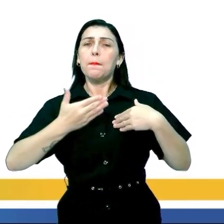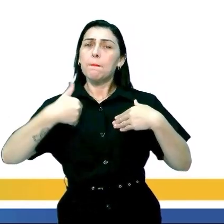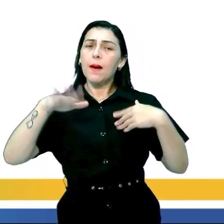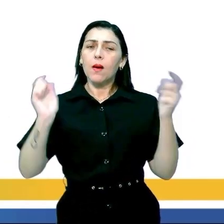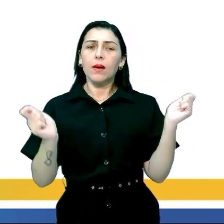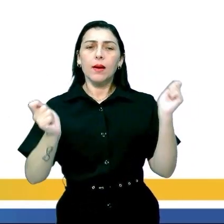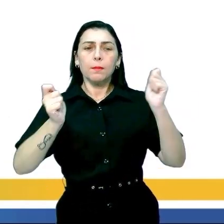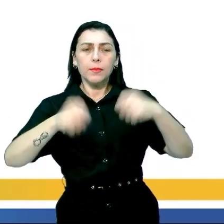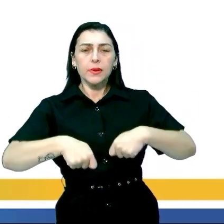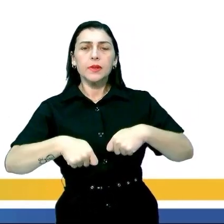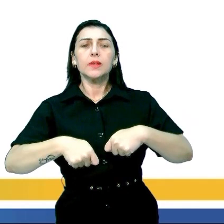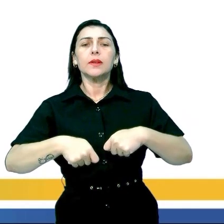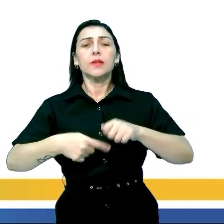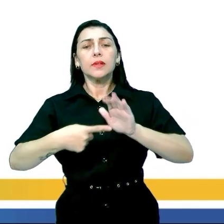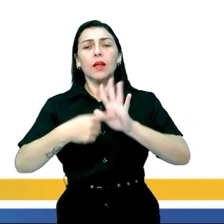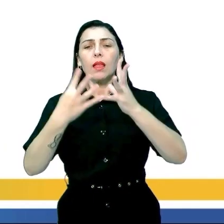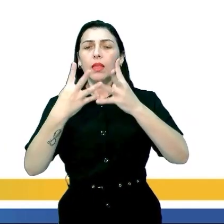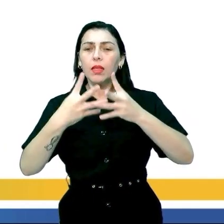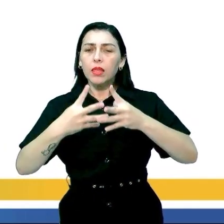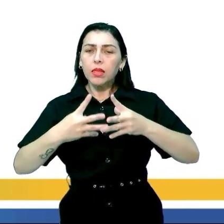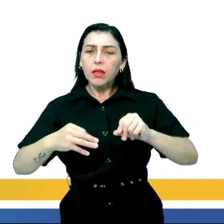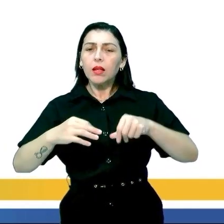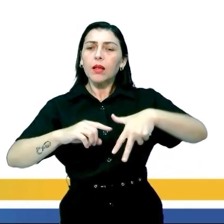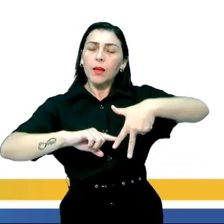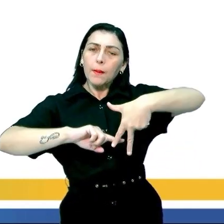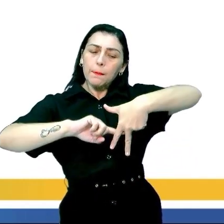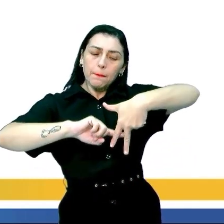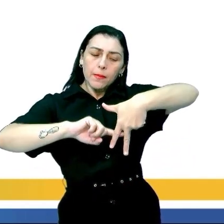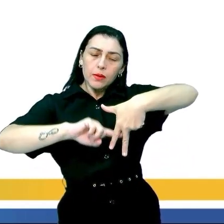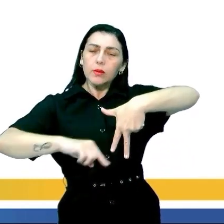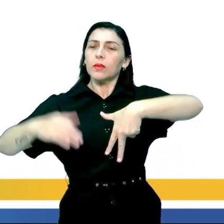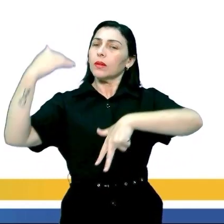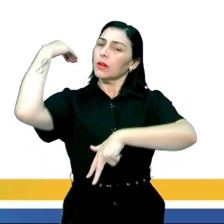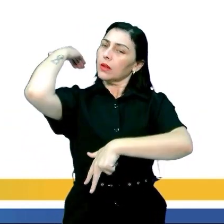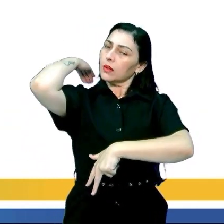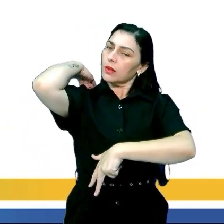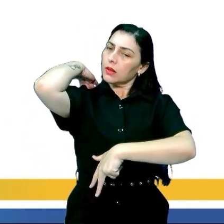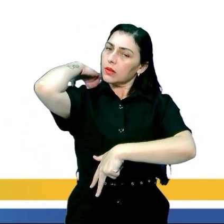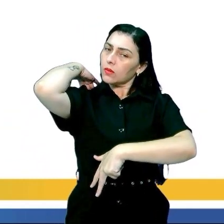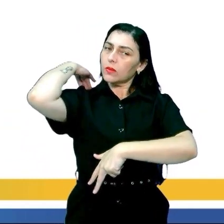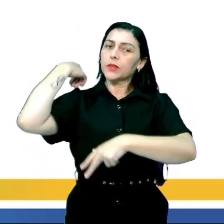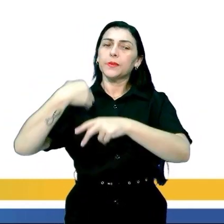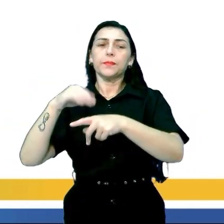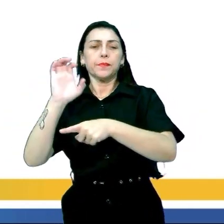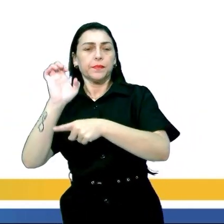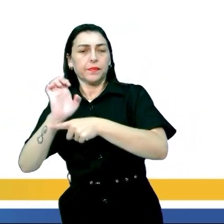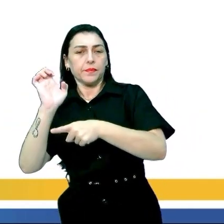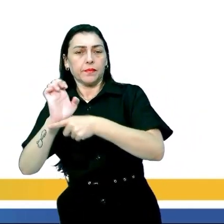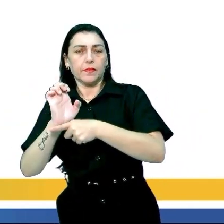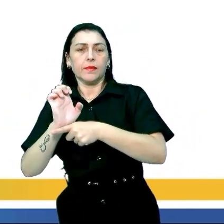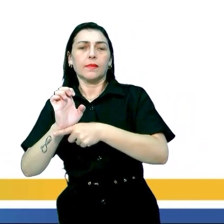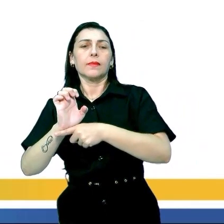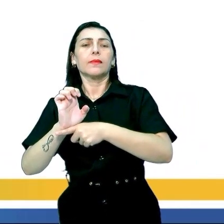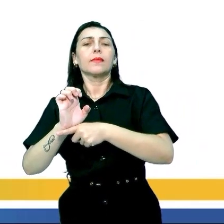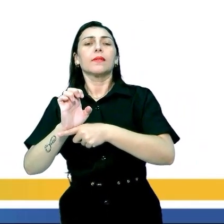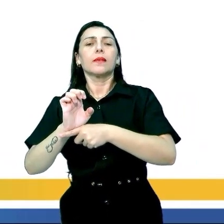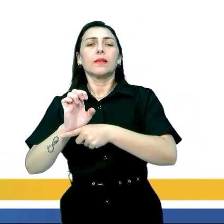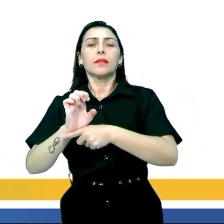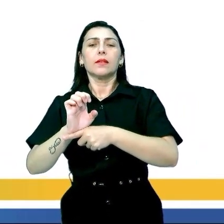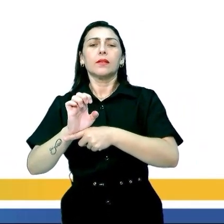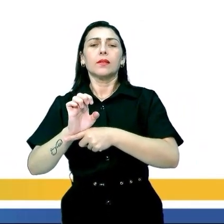com maior capacidade de discriminação e sensibilidade, como a panturrilha e as costas. Ou alternativa